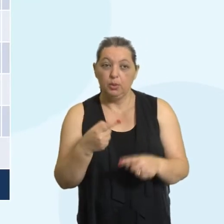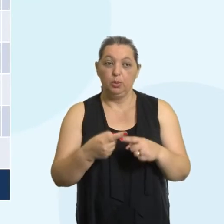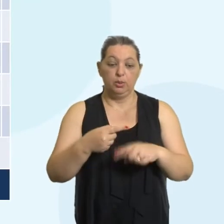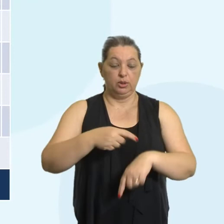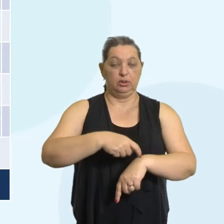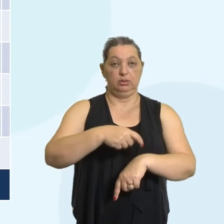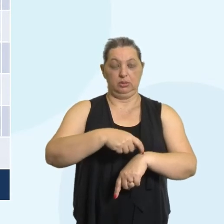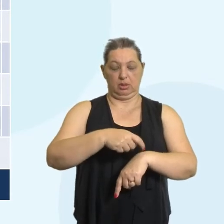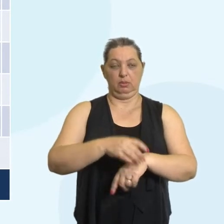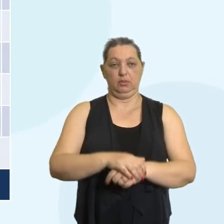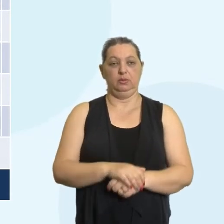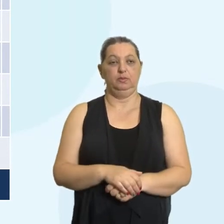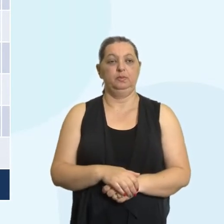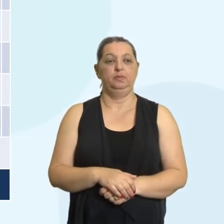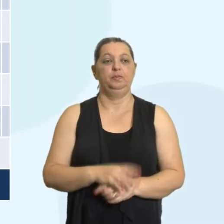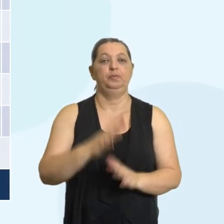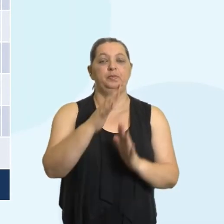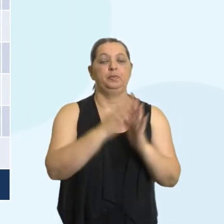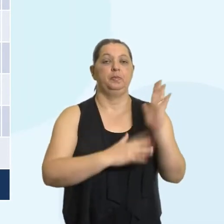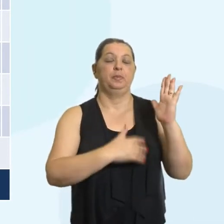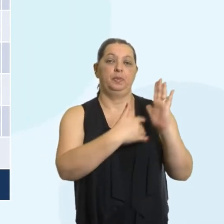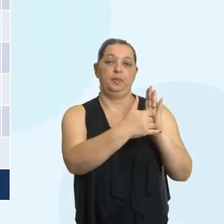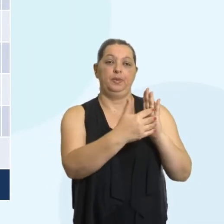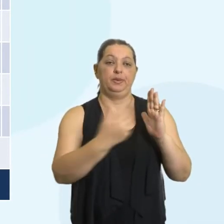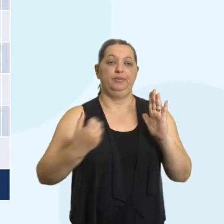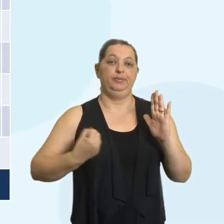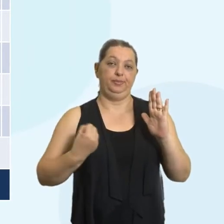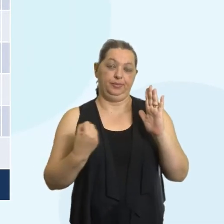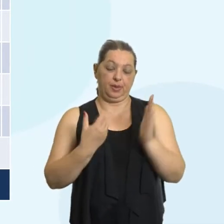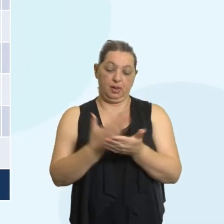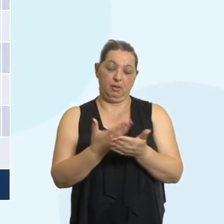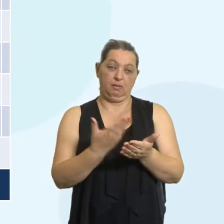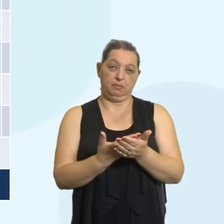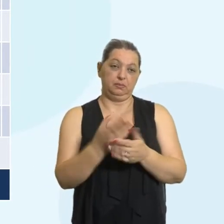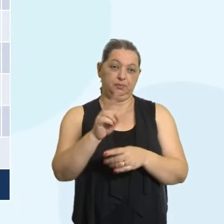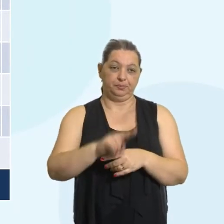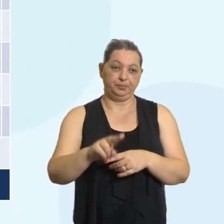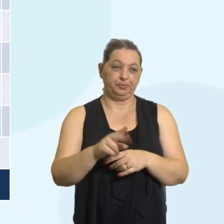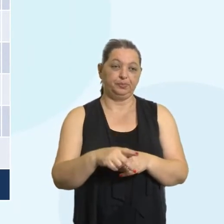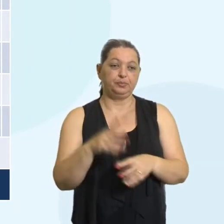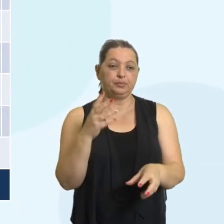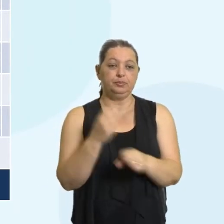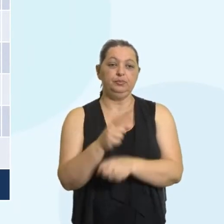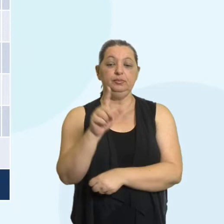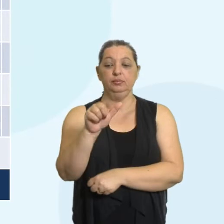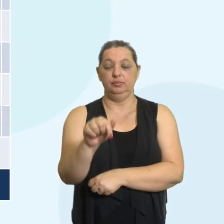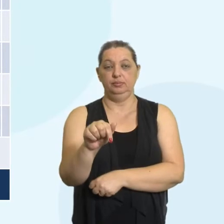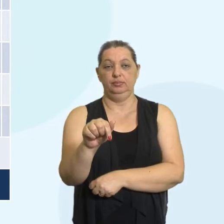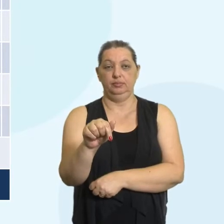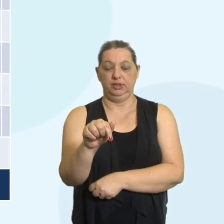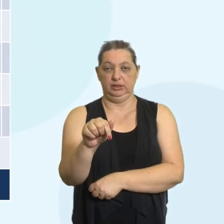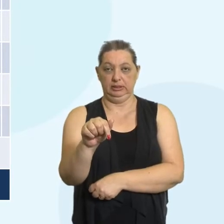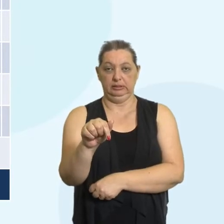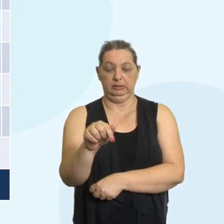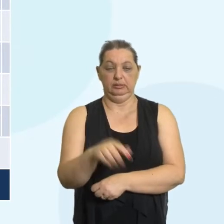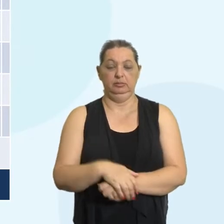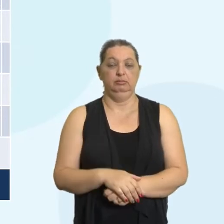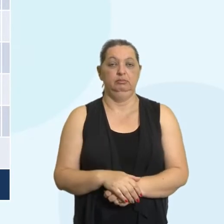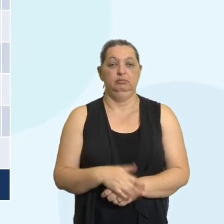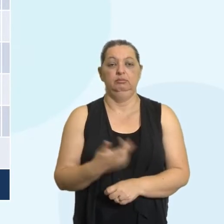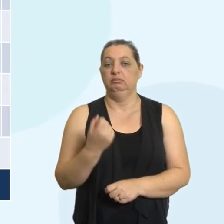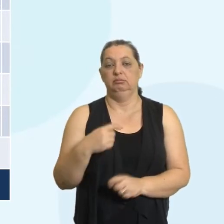próximo slide por favor sistema tabela com o número de aulas que a gente usar nesse projeto São 17 aulas não necessariamente